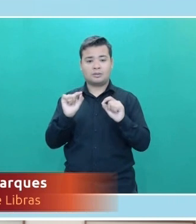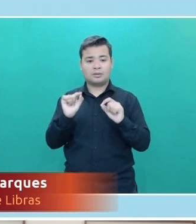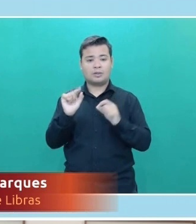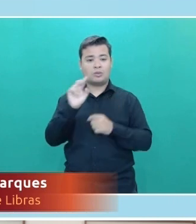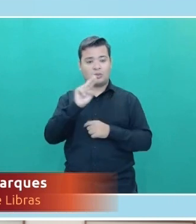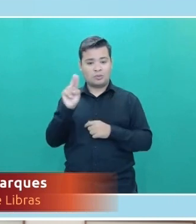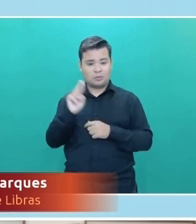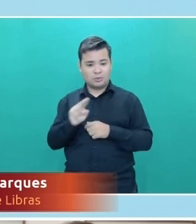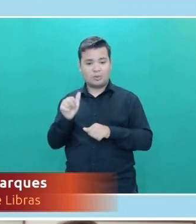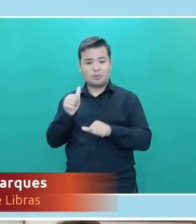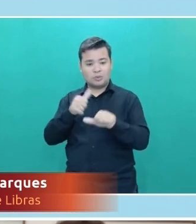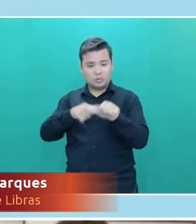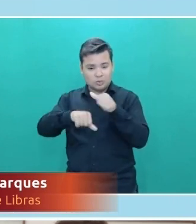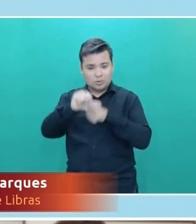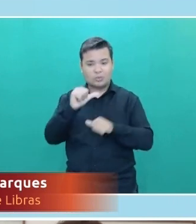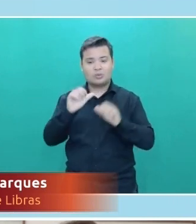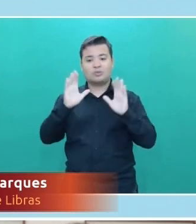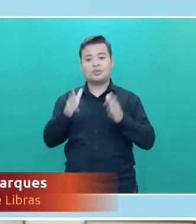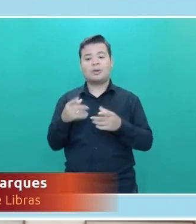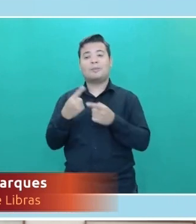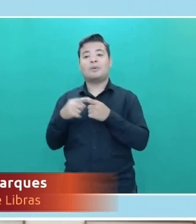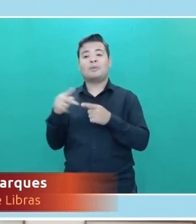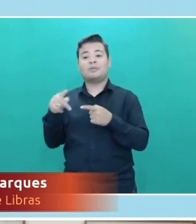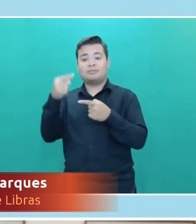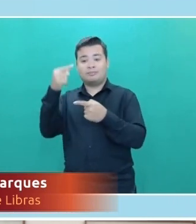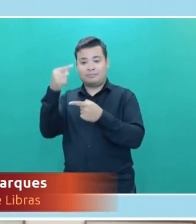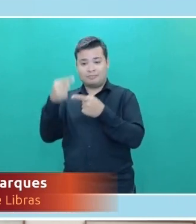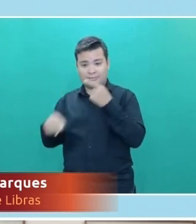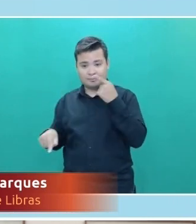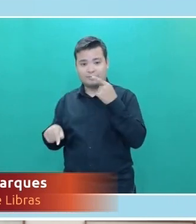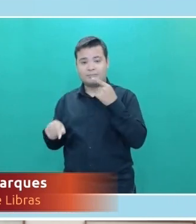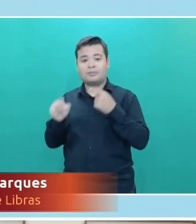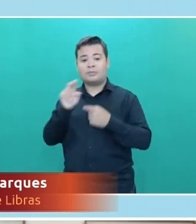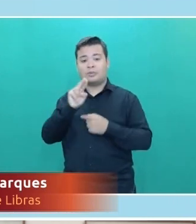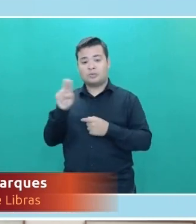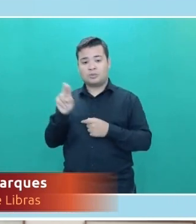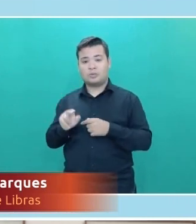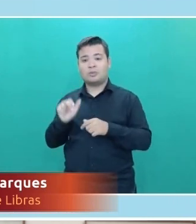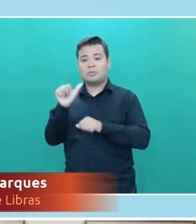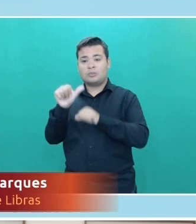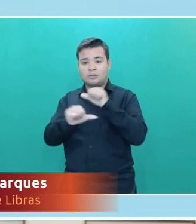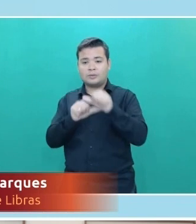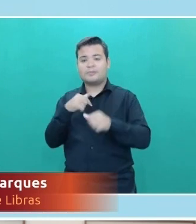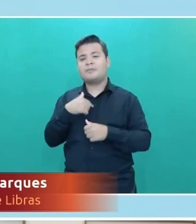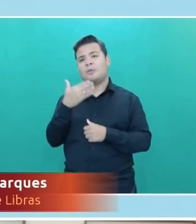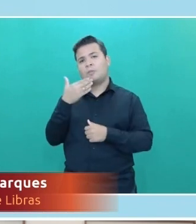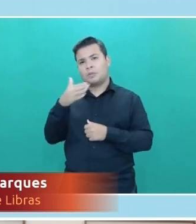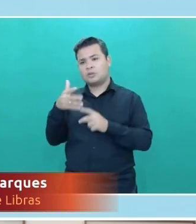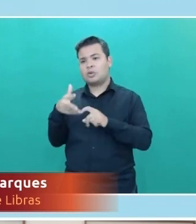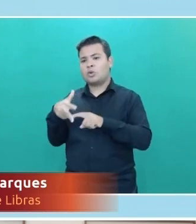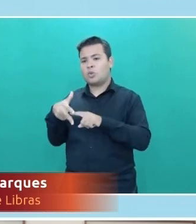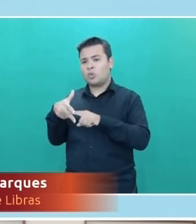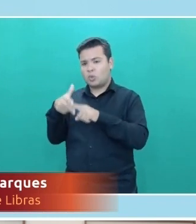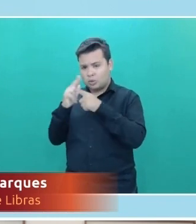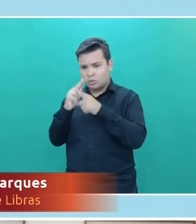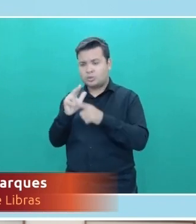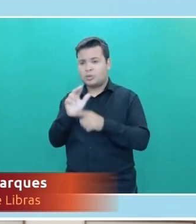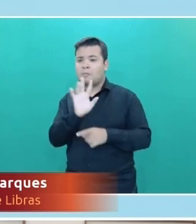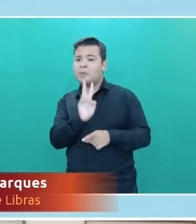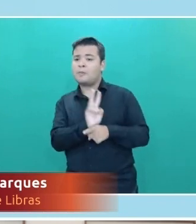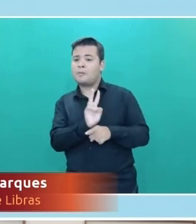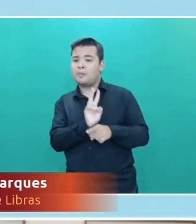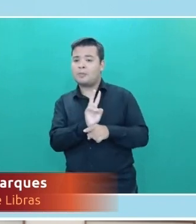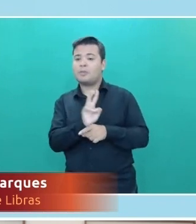né? Porque a professora, infelizmente, caiu, então os nomes estão diferentes. Vou pedir para ter essa correção, mas enquanto isso, falo com o professor